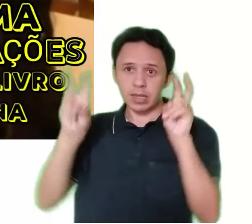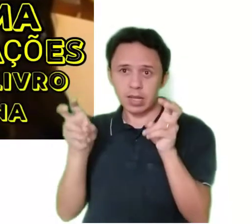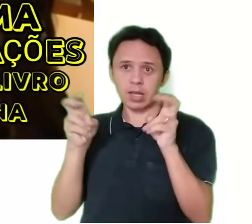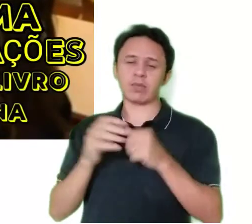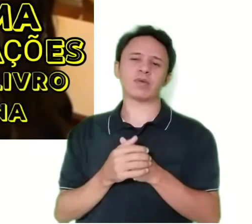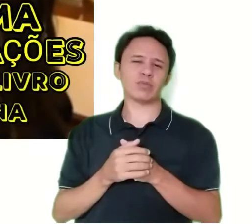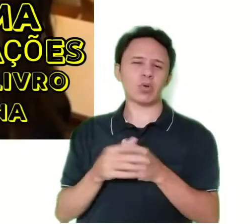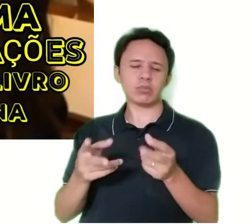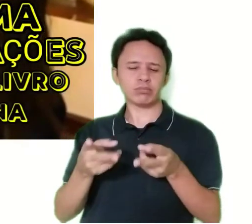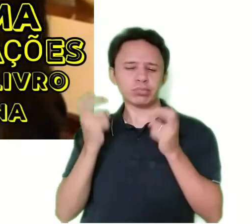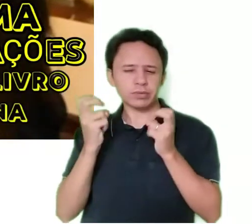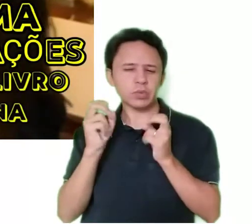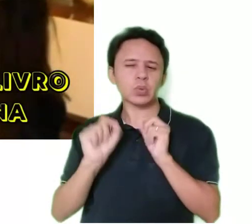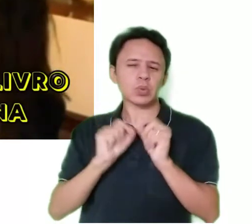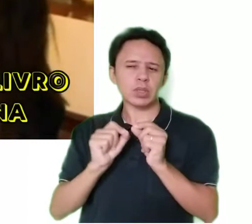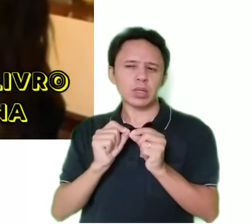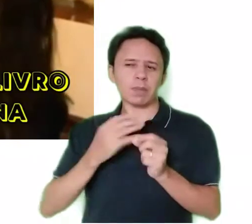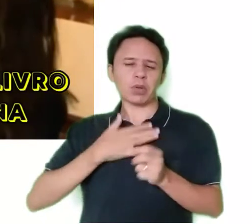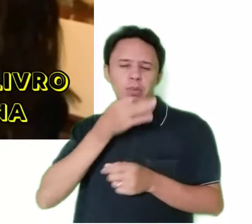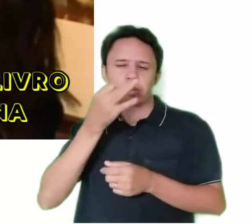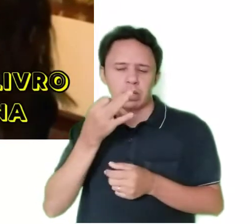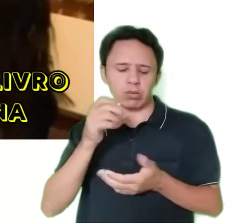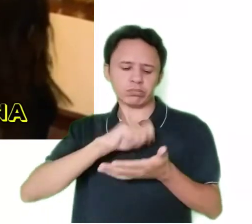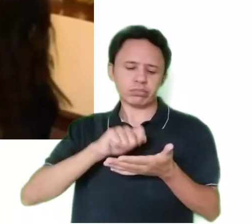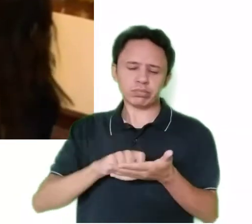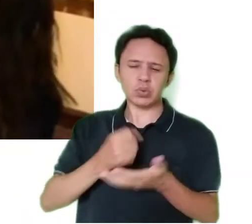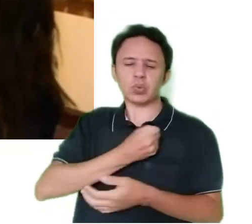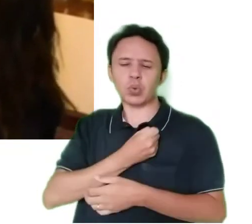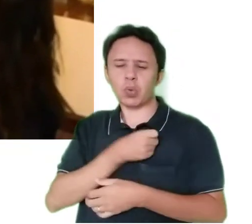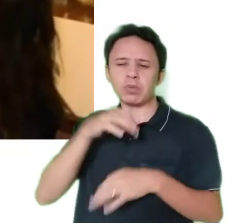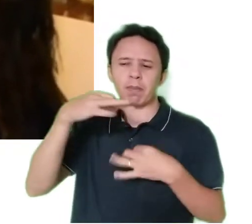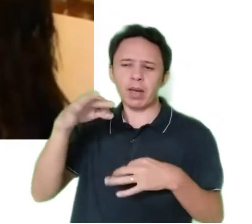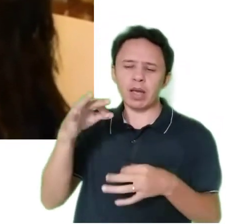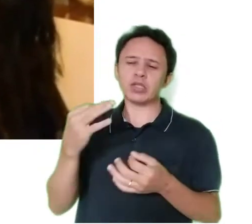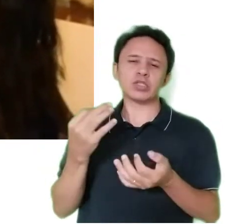trecho do livro, número da página do livro. Quando